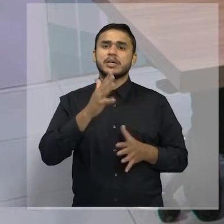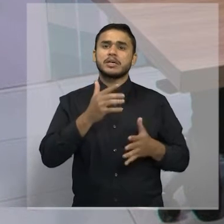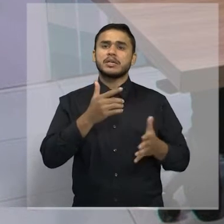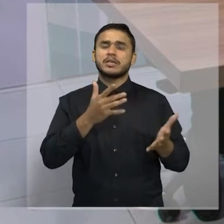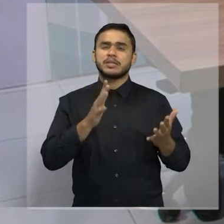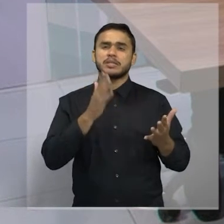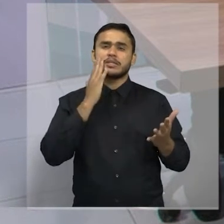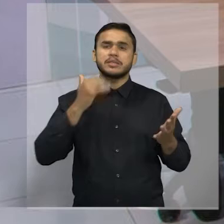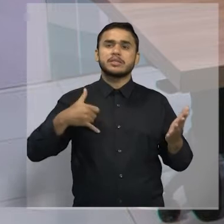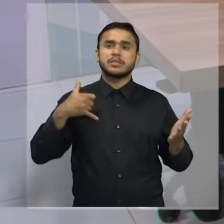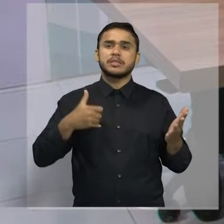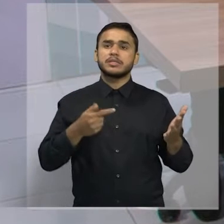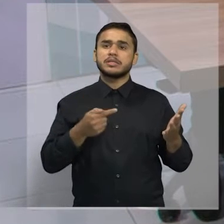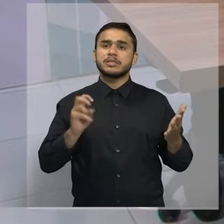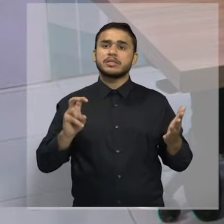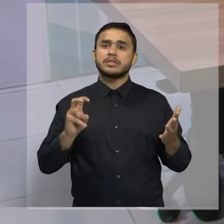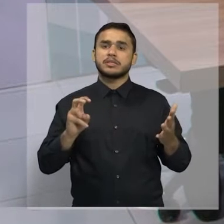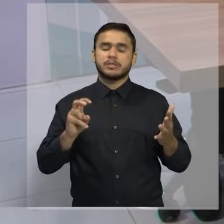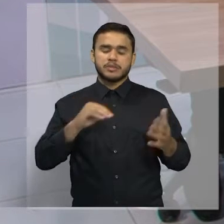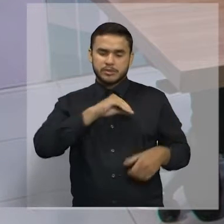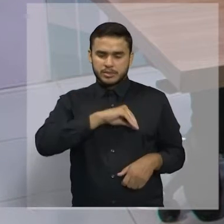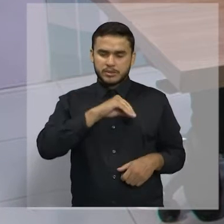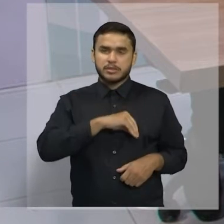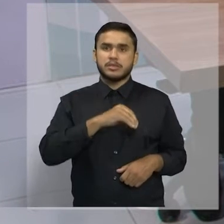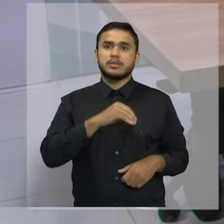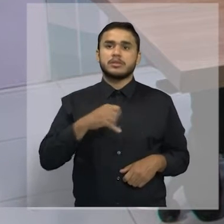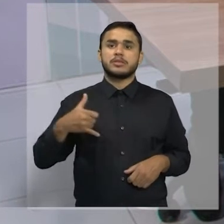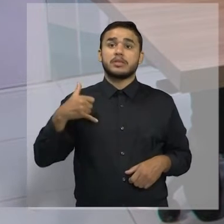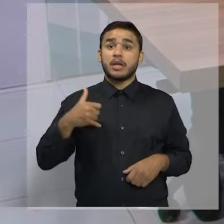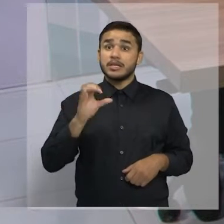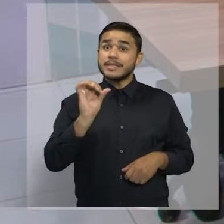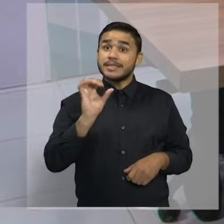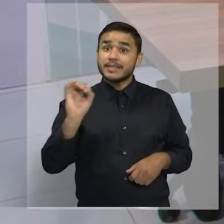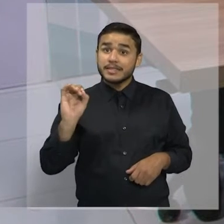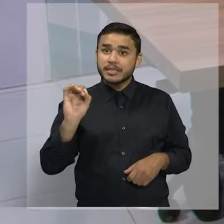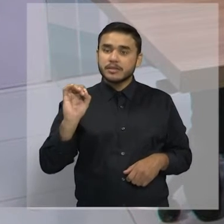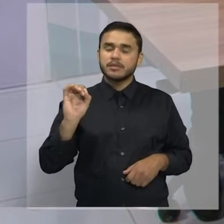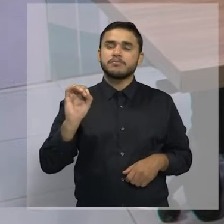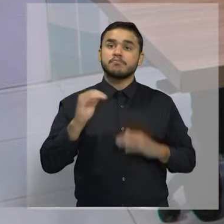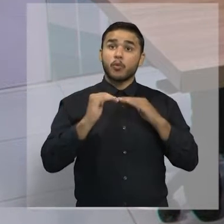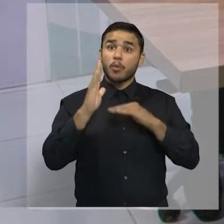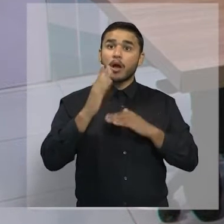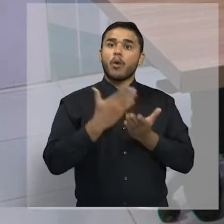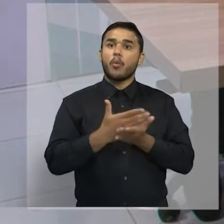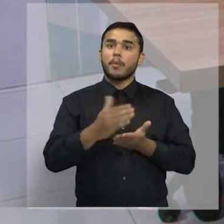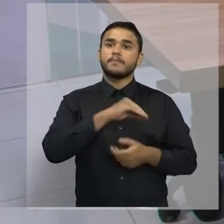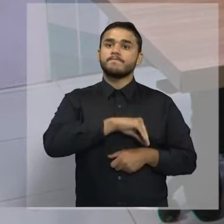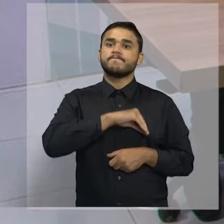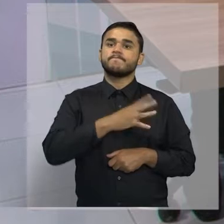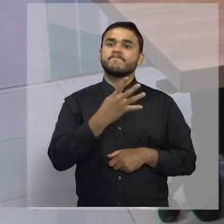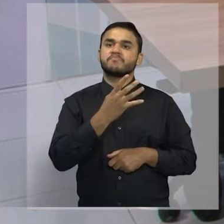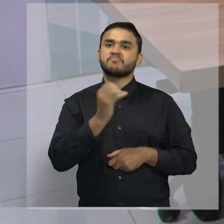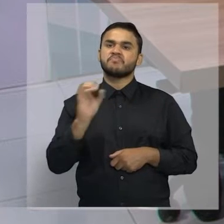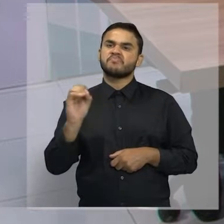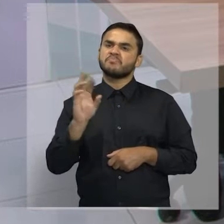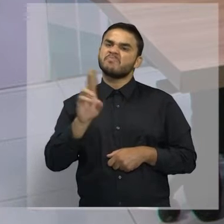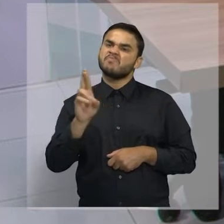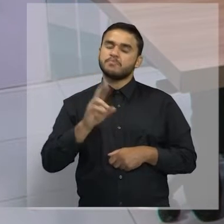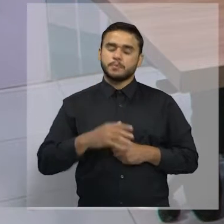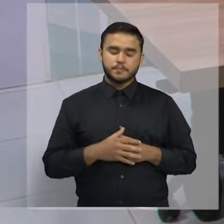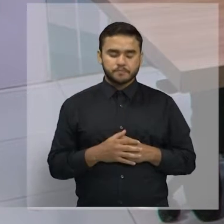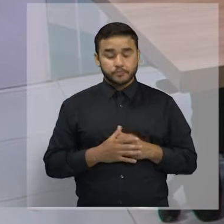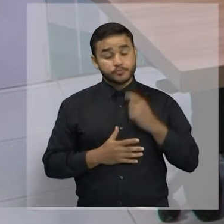R$ 400,00 a partir de 60 anos, o que está acontecendo? Eu estou misturando